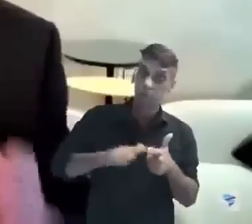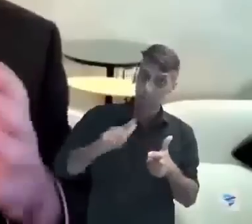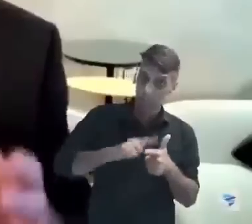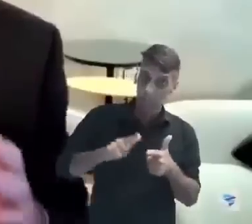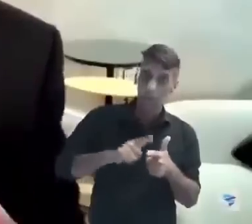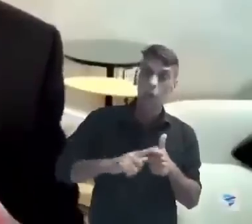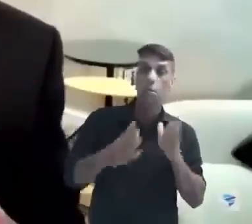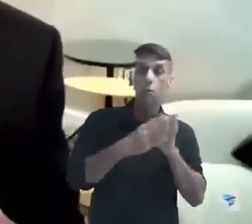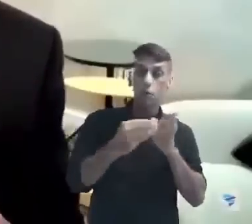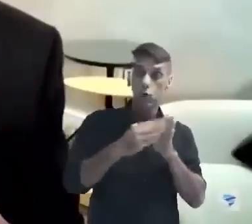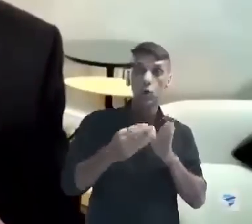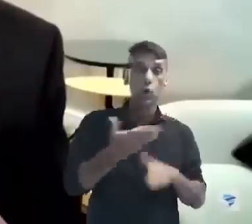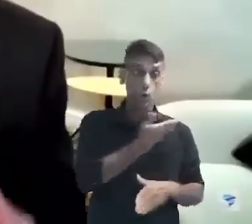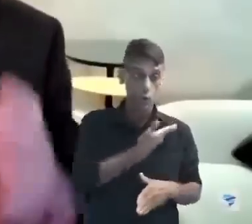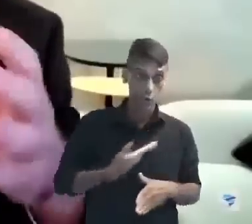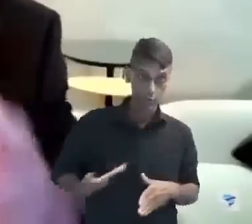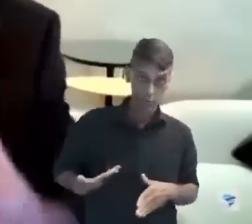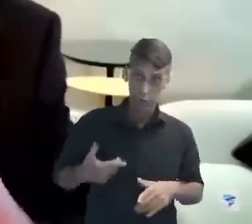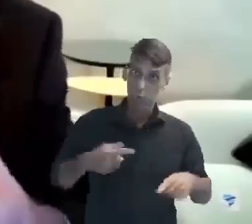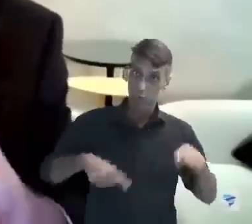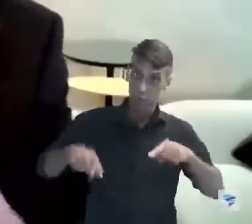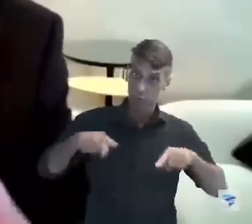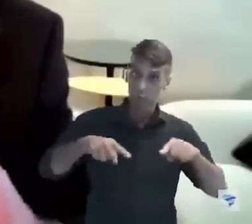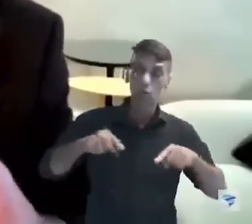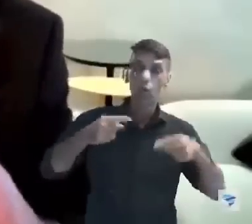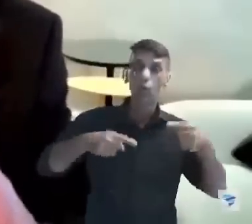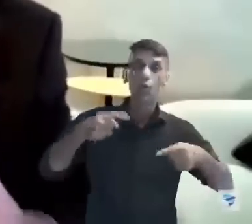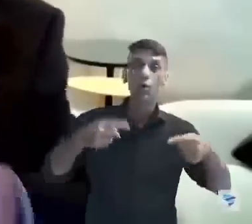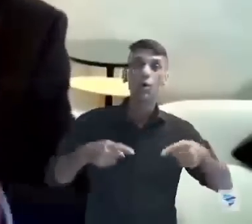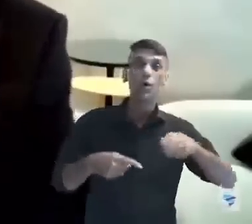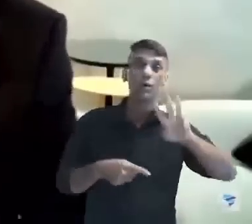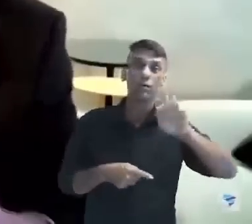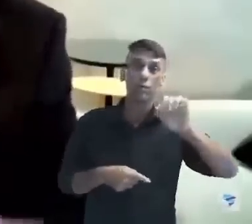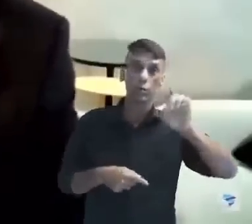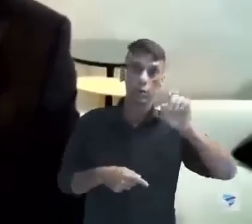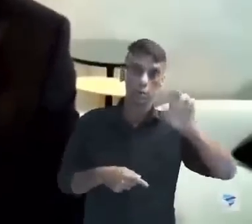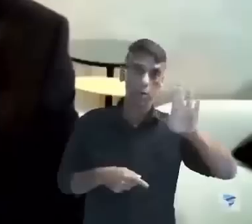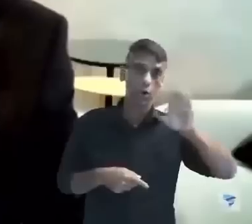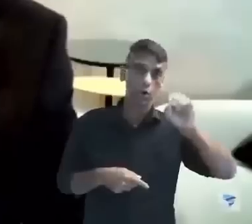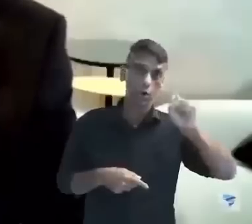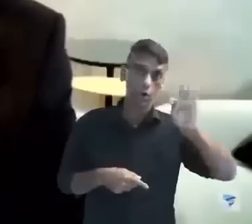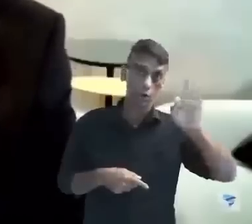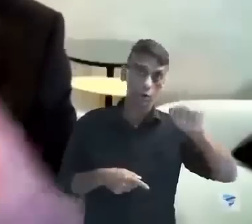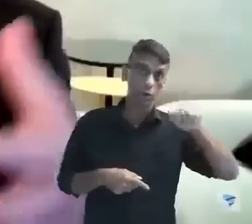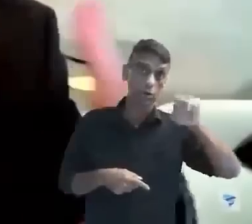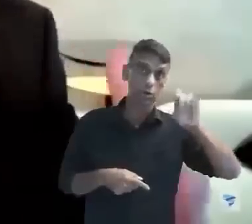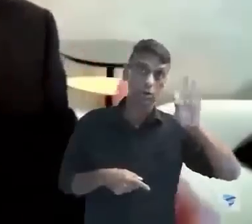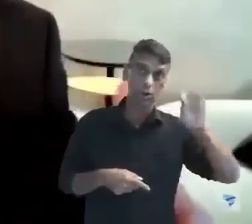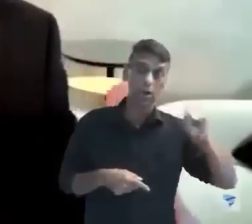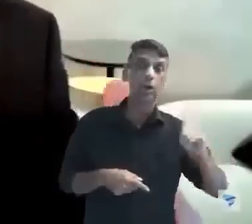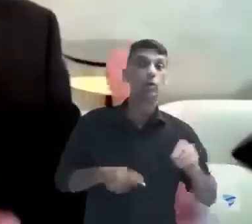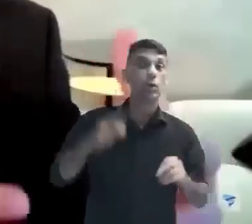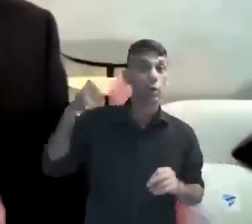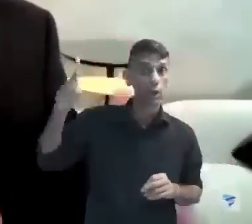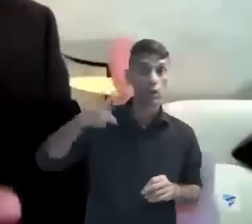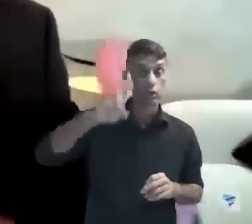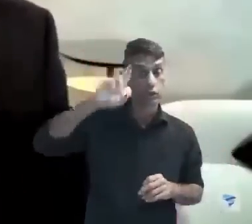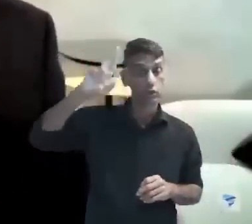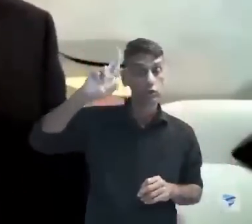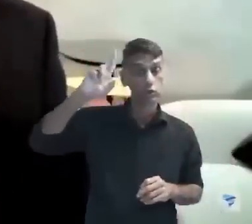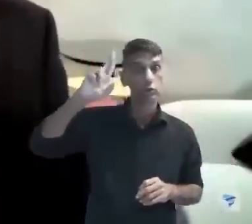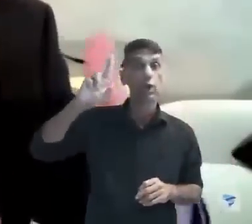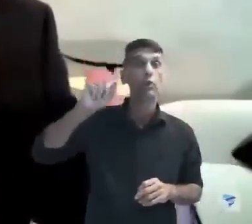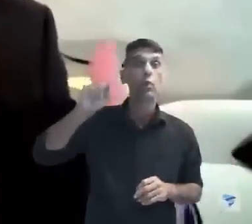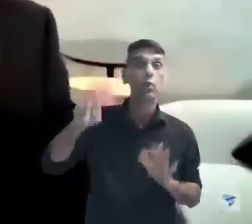modelo de governança política que faz com que o Valdemar Costa Neto, chefe do partido do Bolsonaro, seja o cara que vem do escândalo do